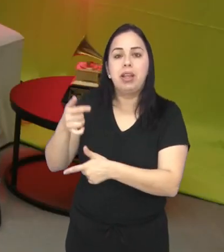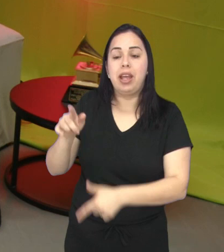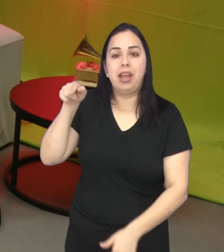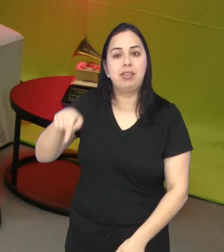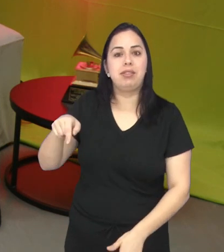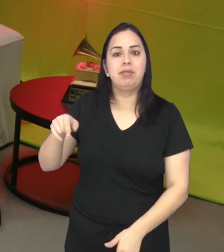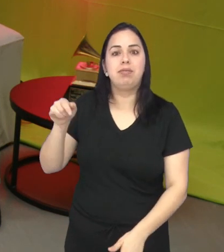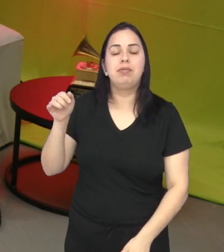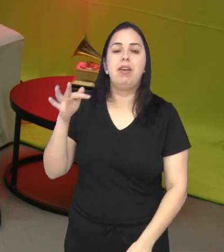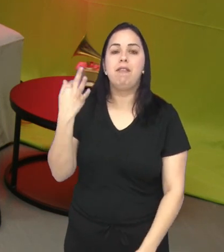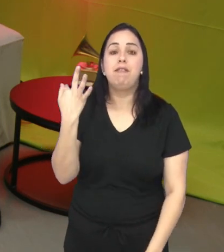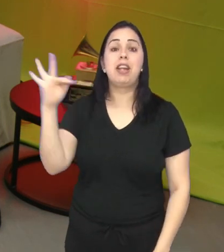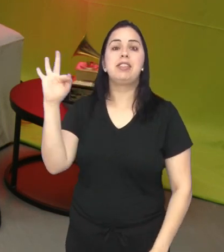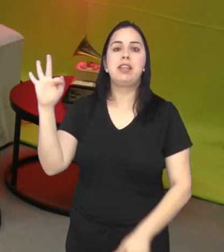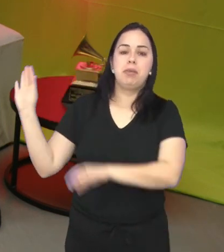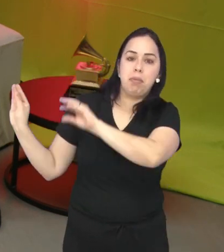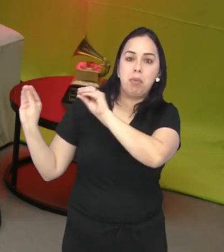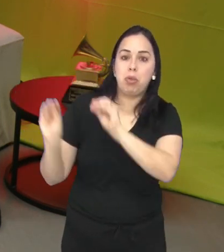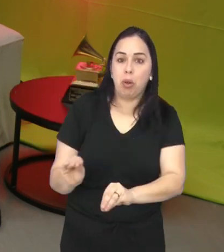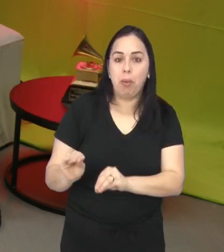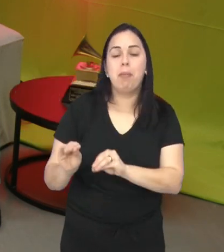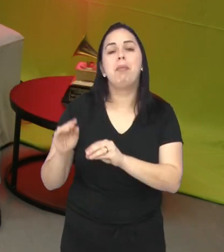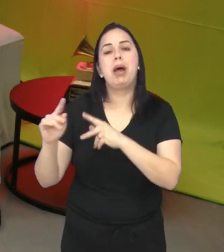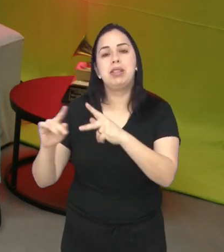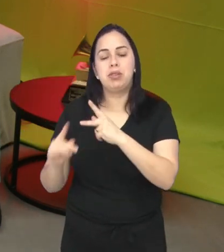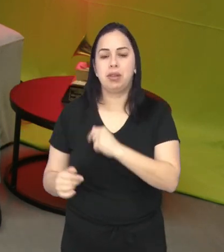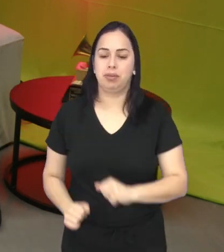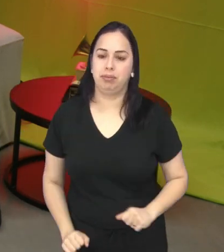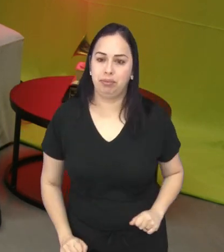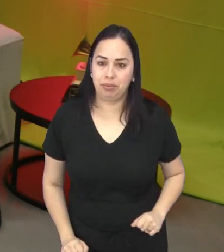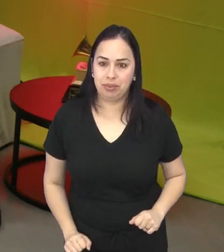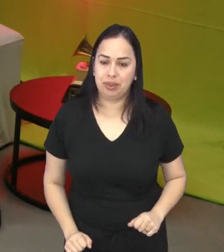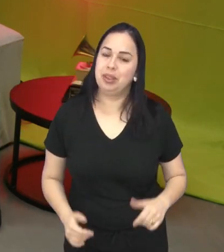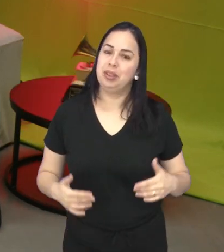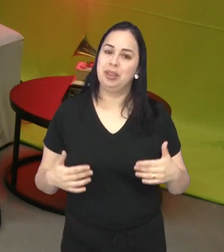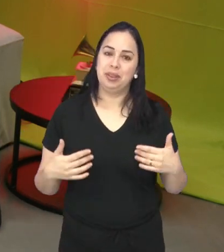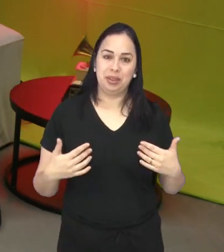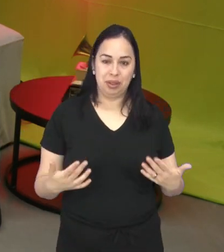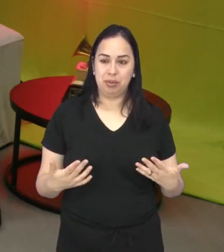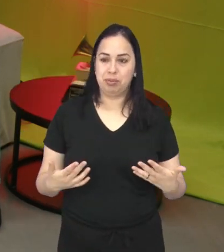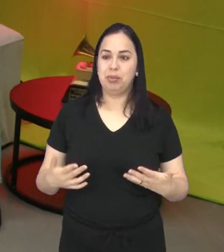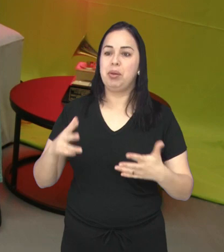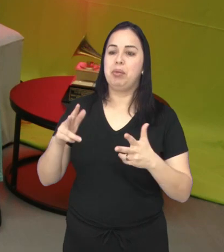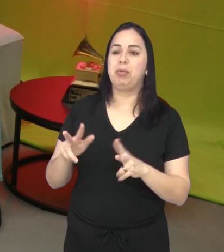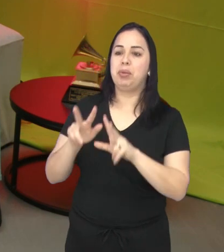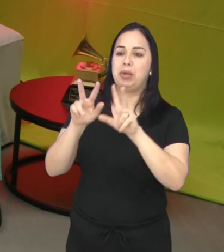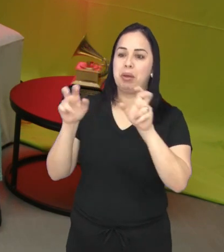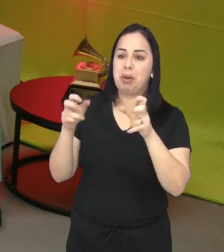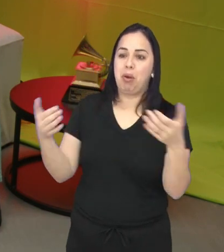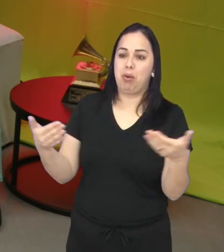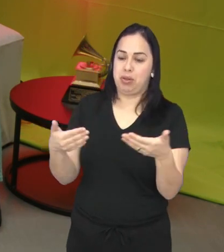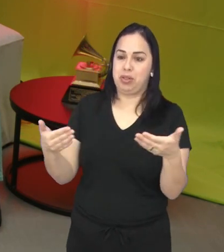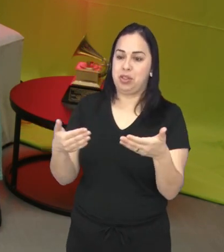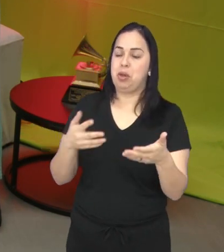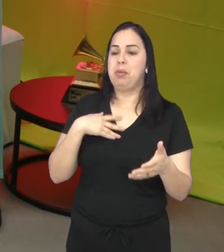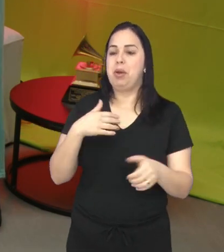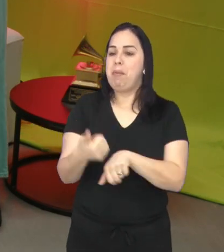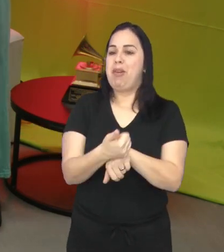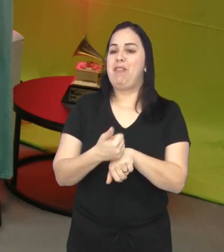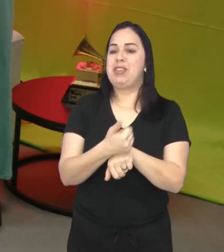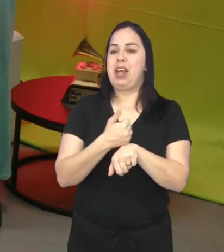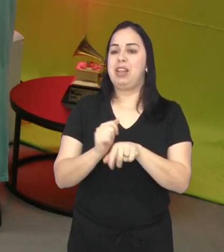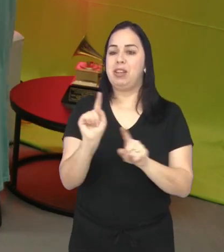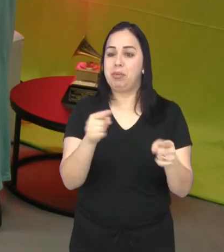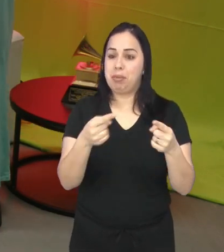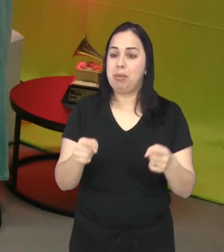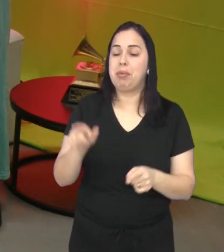francês escolheu São José para viver e trabalhar. E esse vai ser o assunto do programa de hoje, a carreira musical. E além da